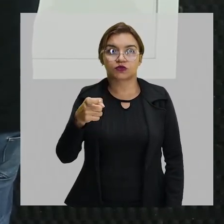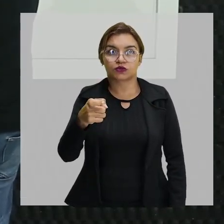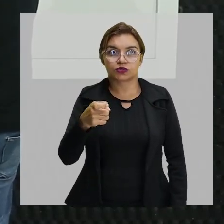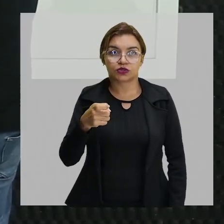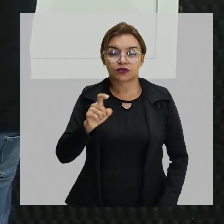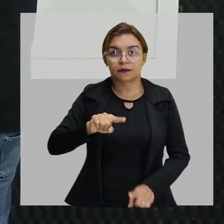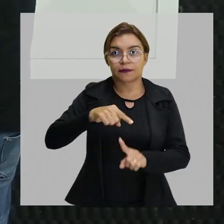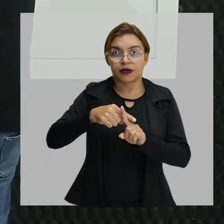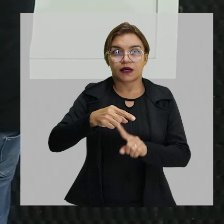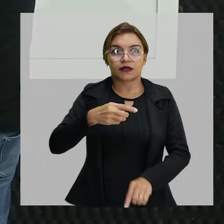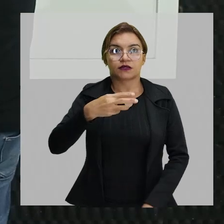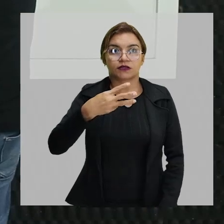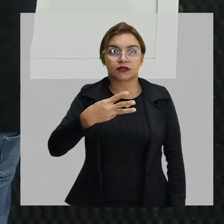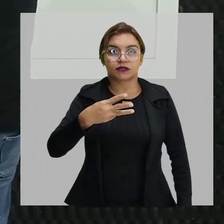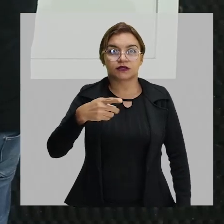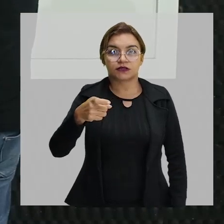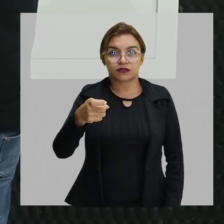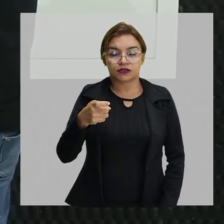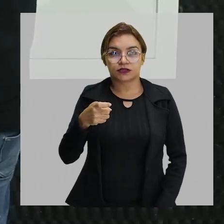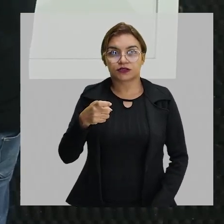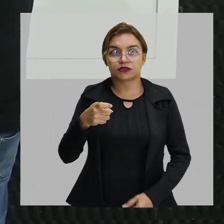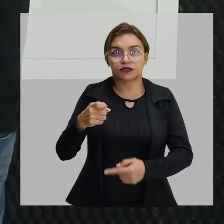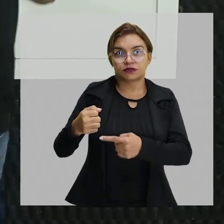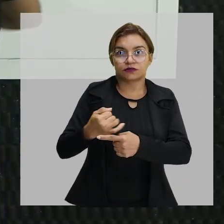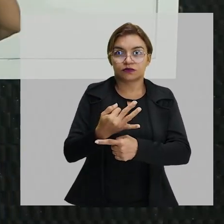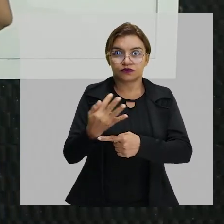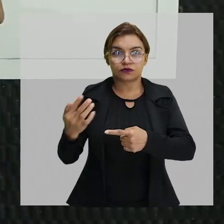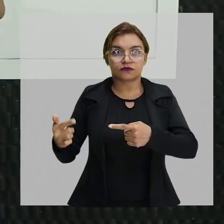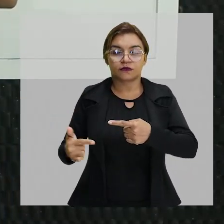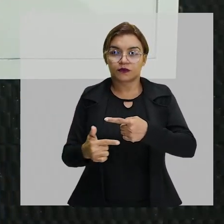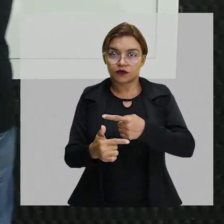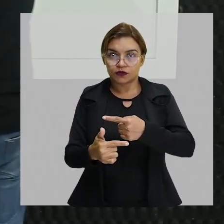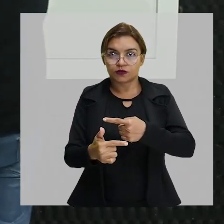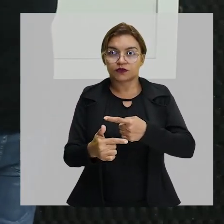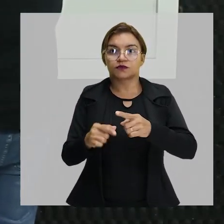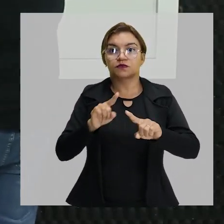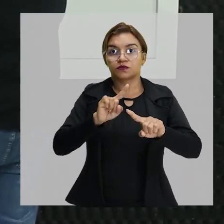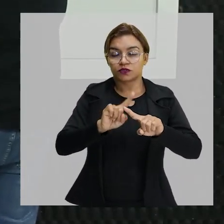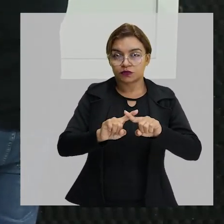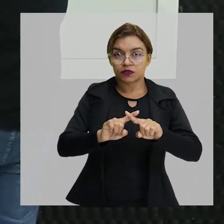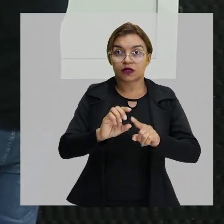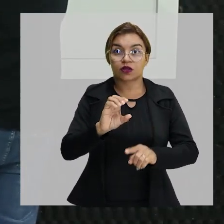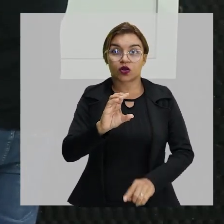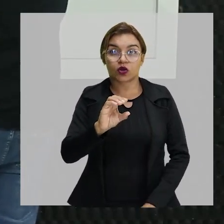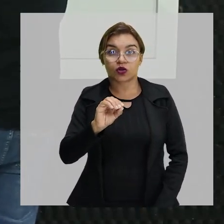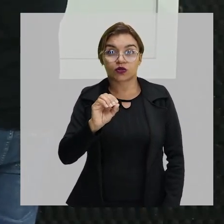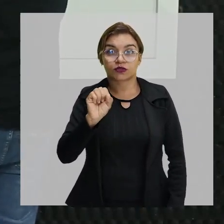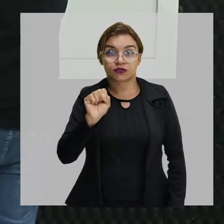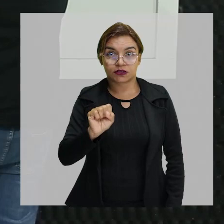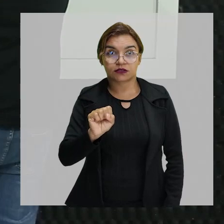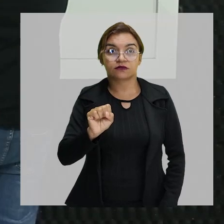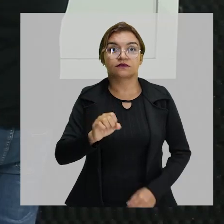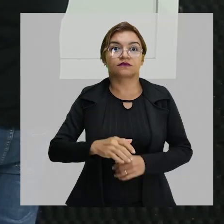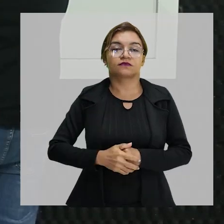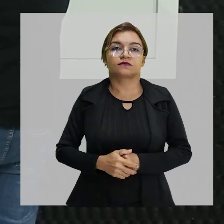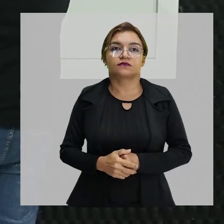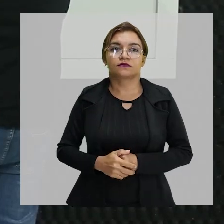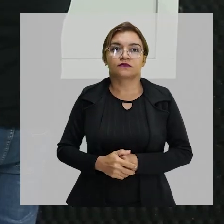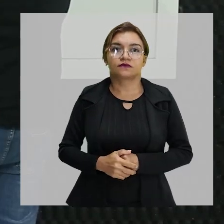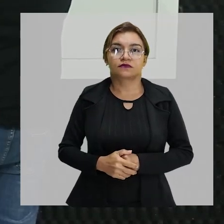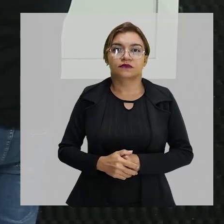mais 3x dividido por 2, né? Multiplicado pelo cosseno